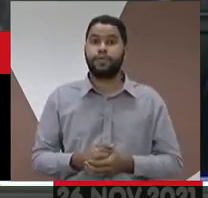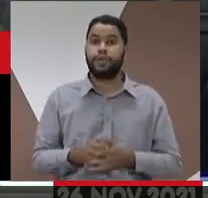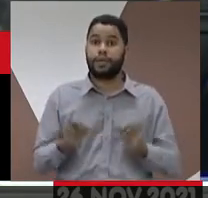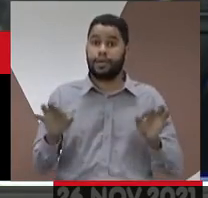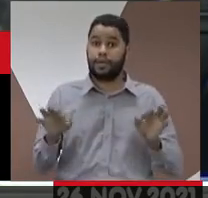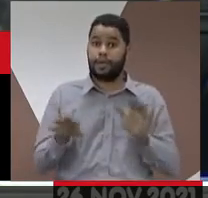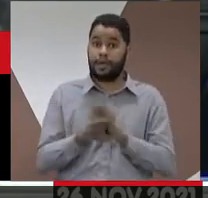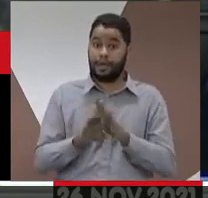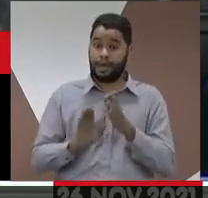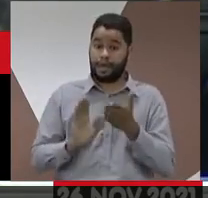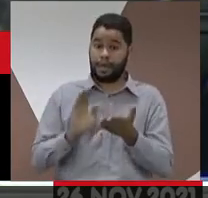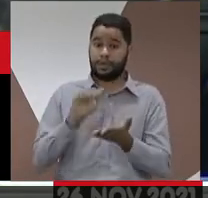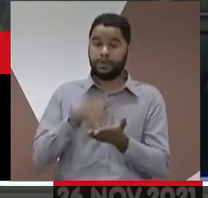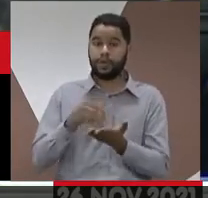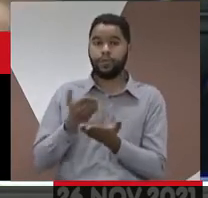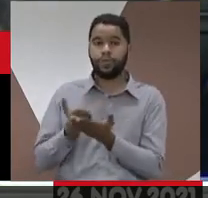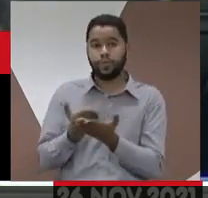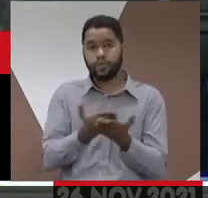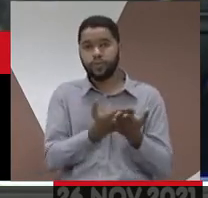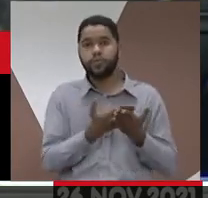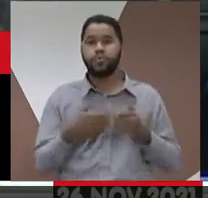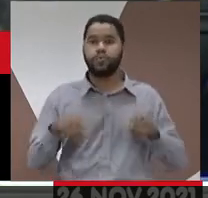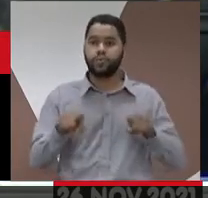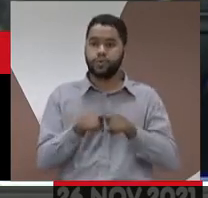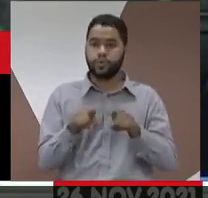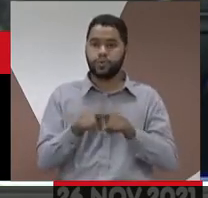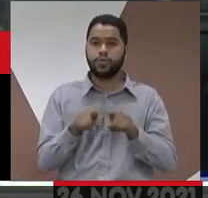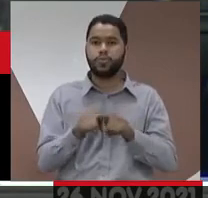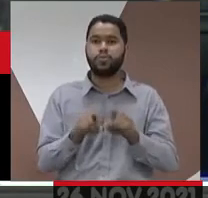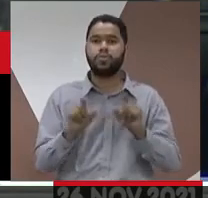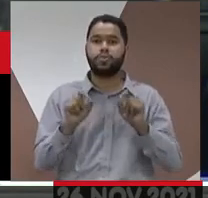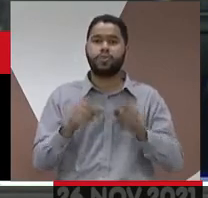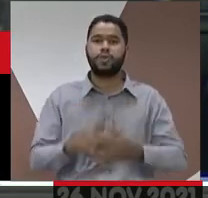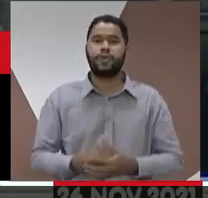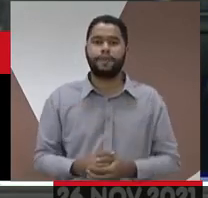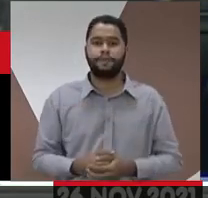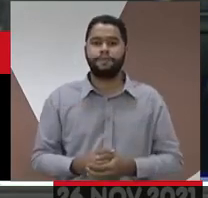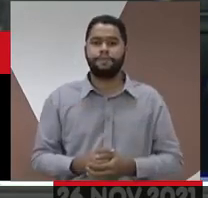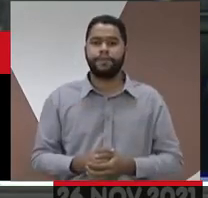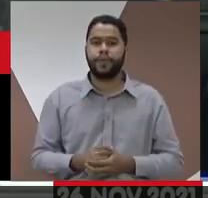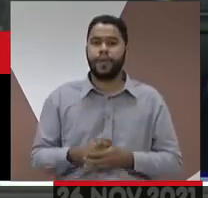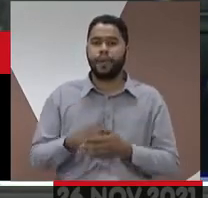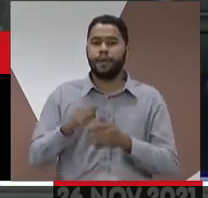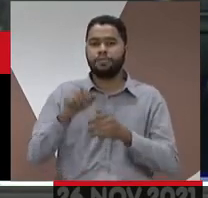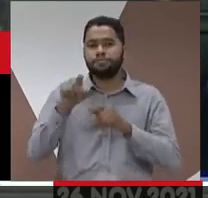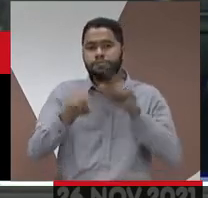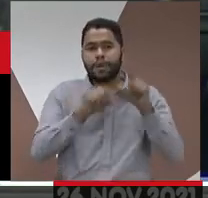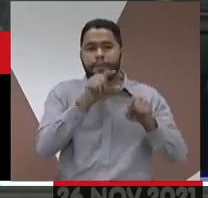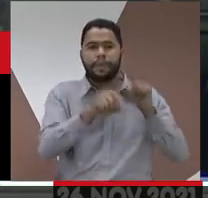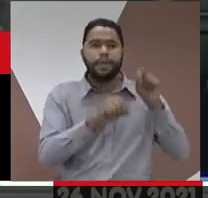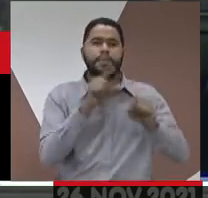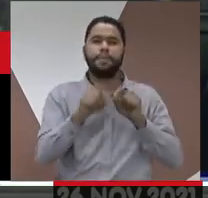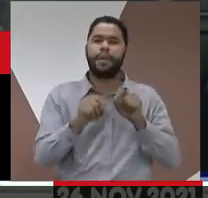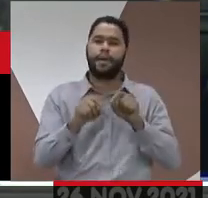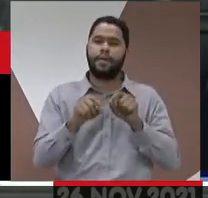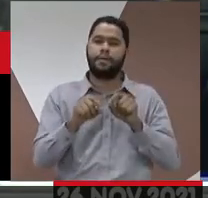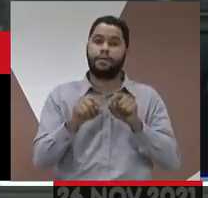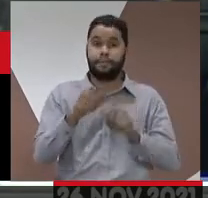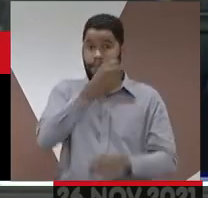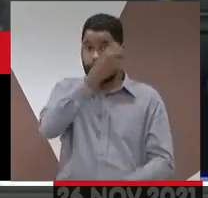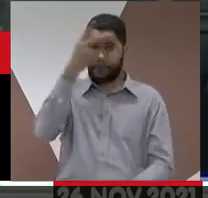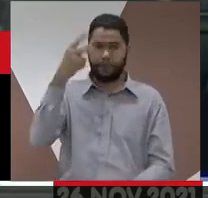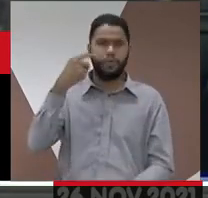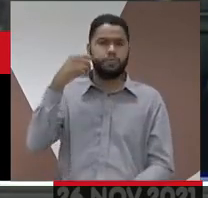conclusão desses estudos, até a conclusão desses levantamentos, como colocou muito bem a